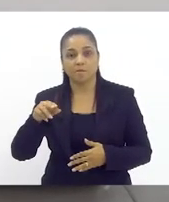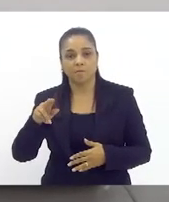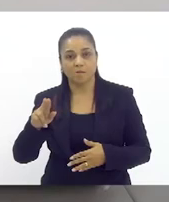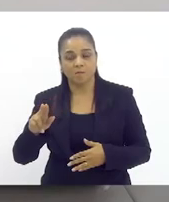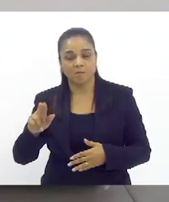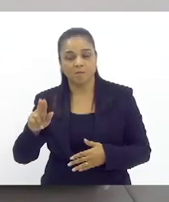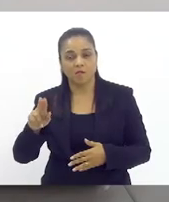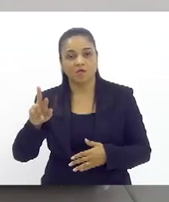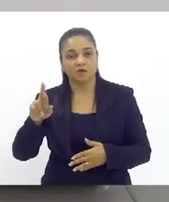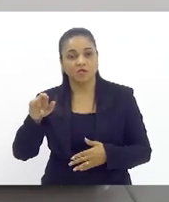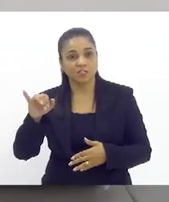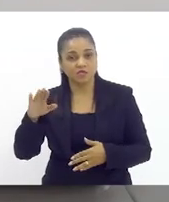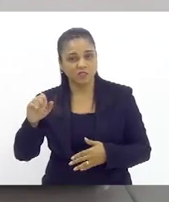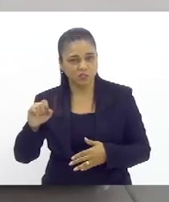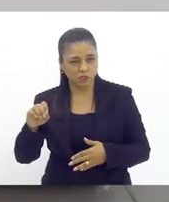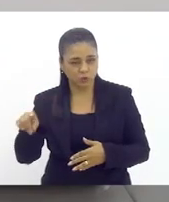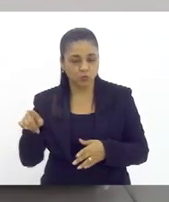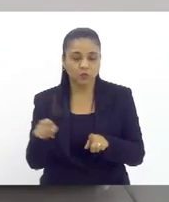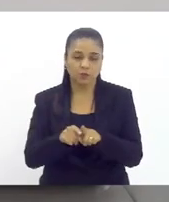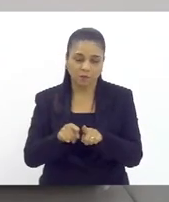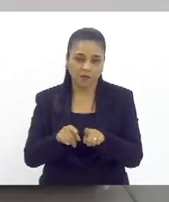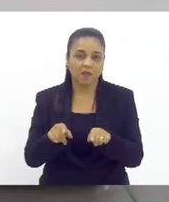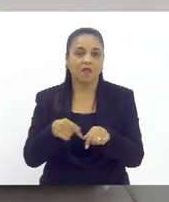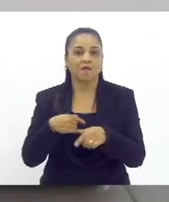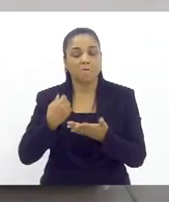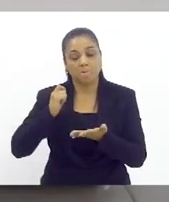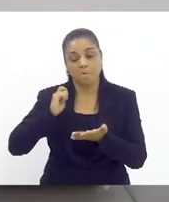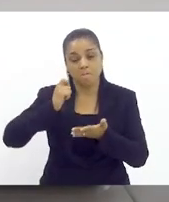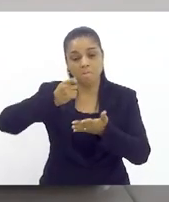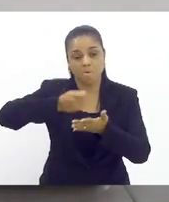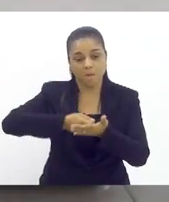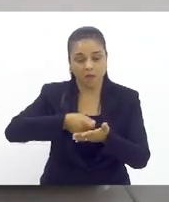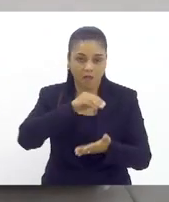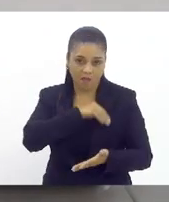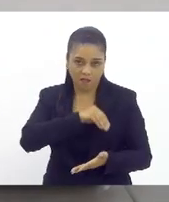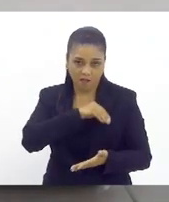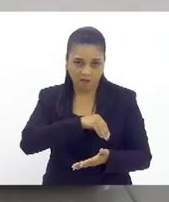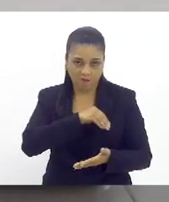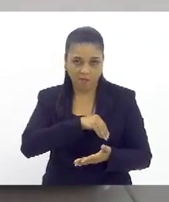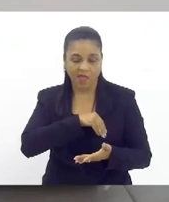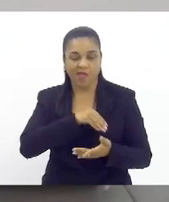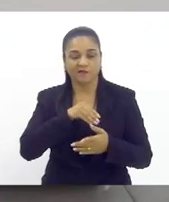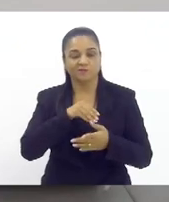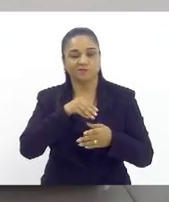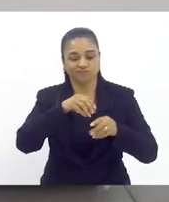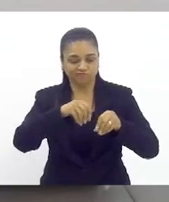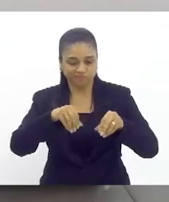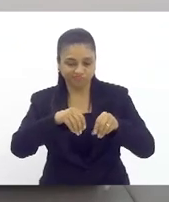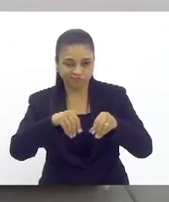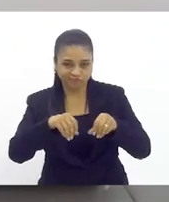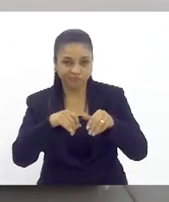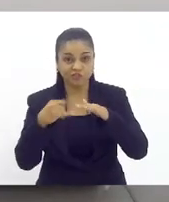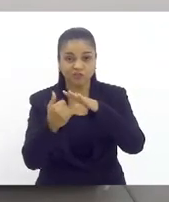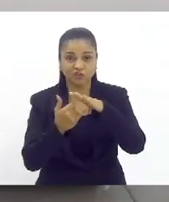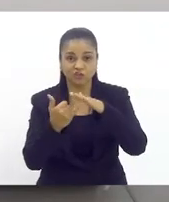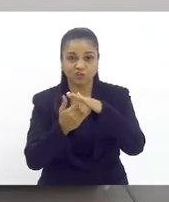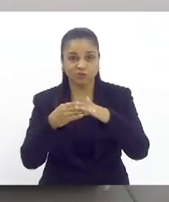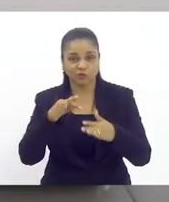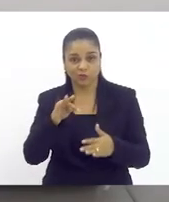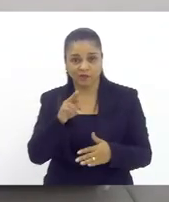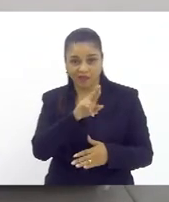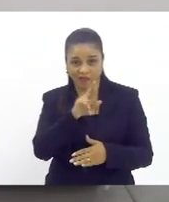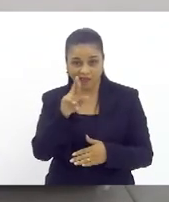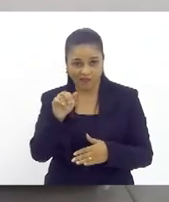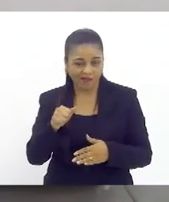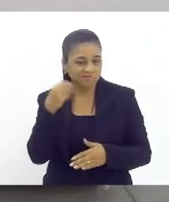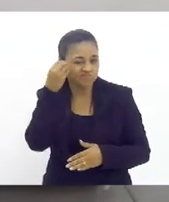foi um dos Pioneiros com a questão do pagamento por serviços ambientais através do Instituto terra e tem uma grande